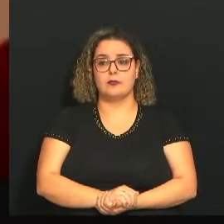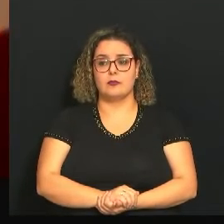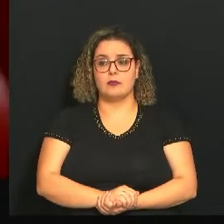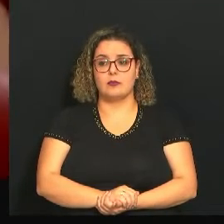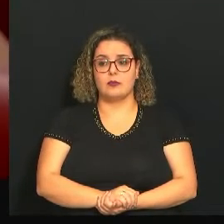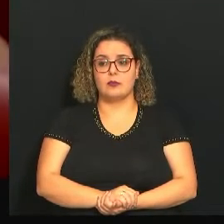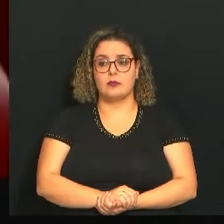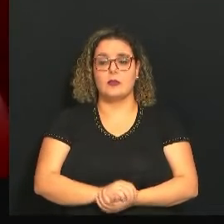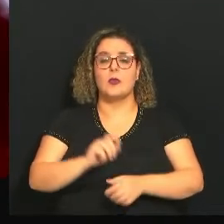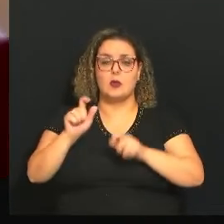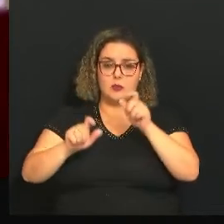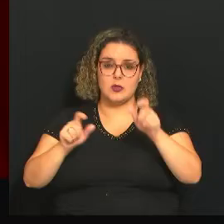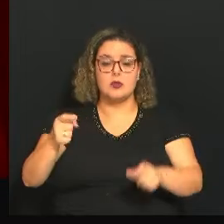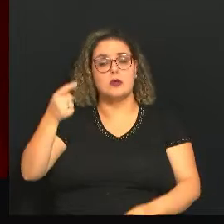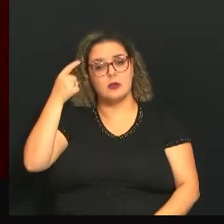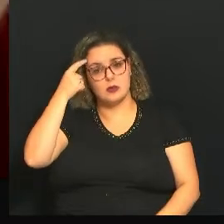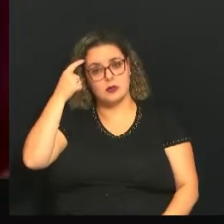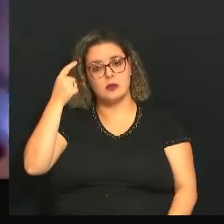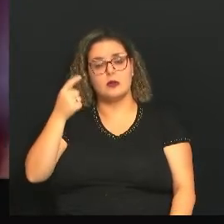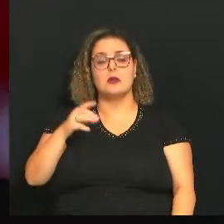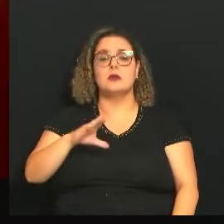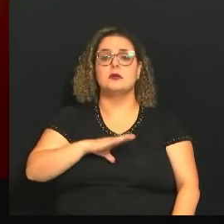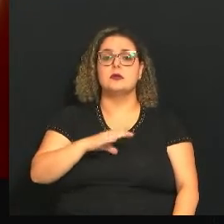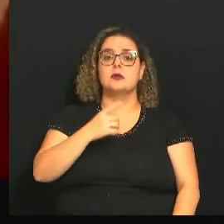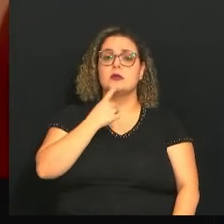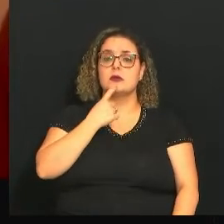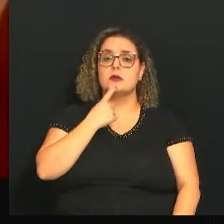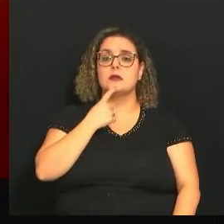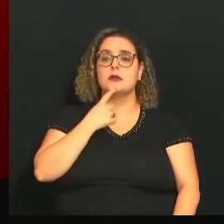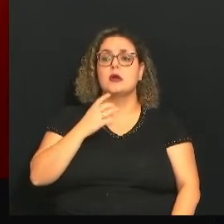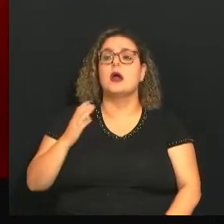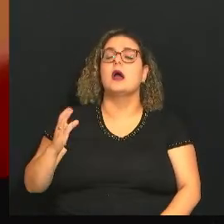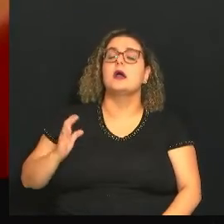que ter noção disso. Ou seja, Campinas é uma cidade rica,